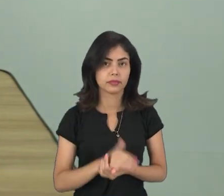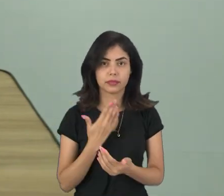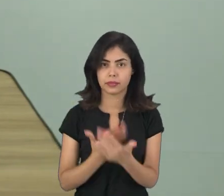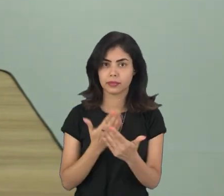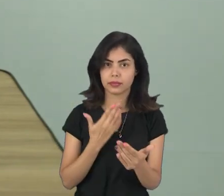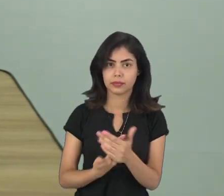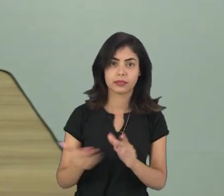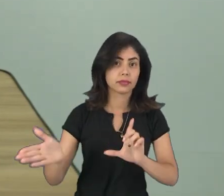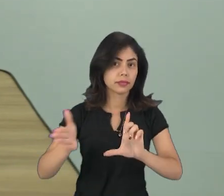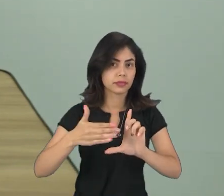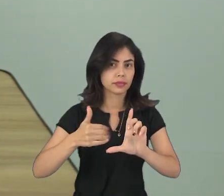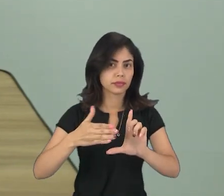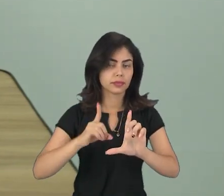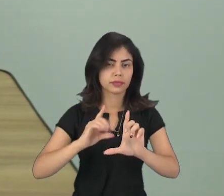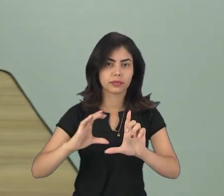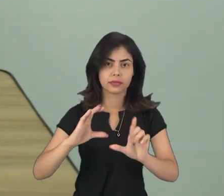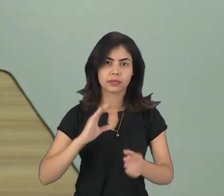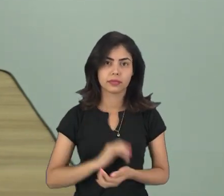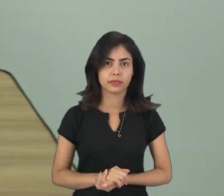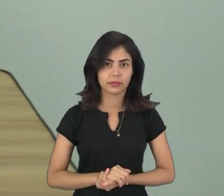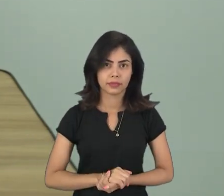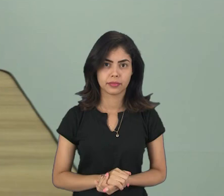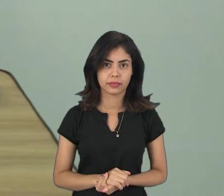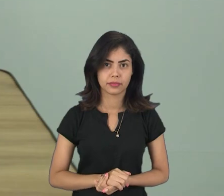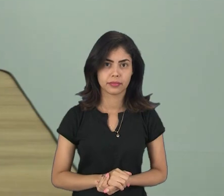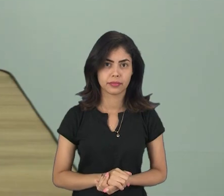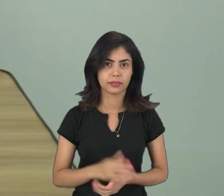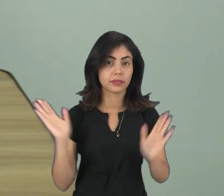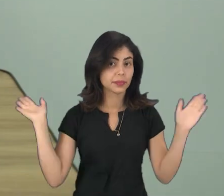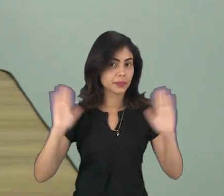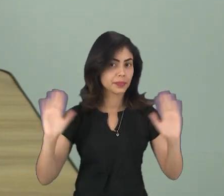e outras aulas, acesse a plataforma Eduque.